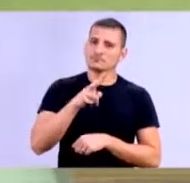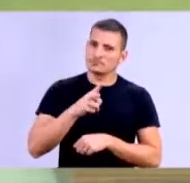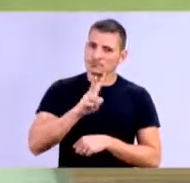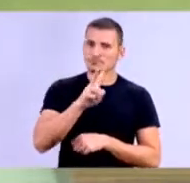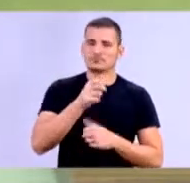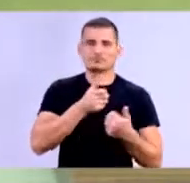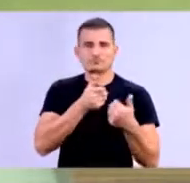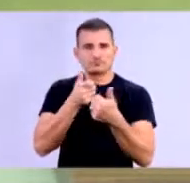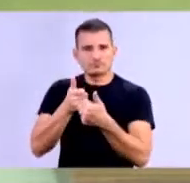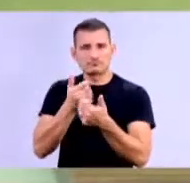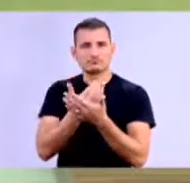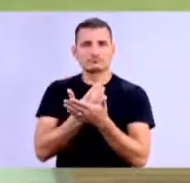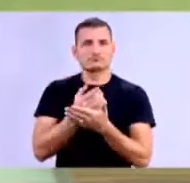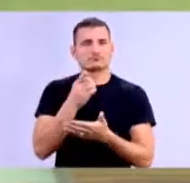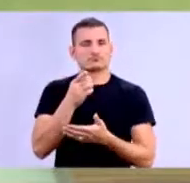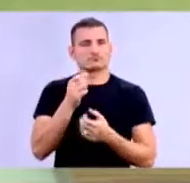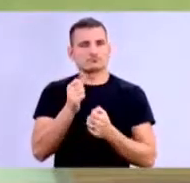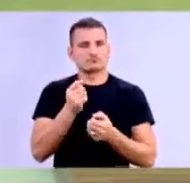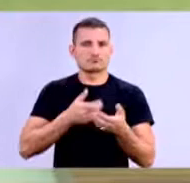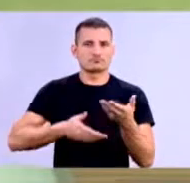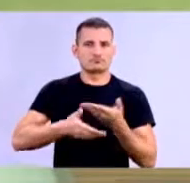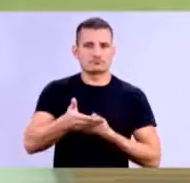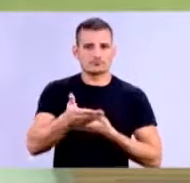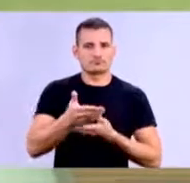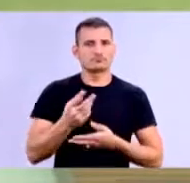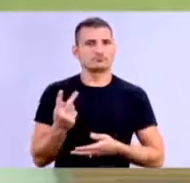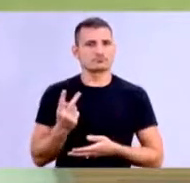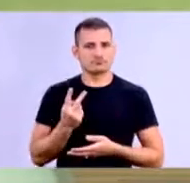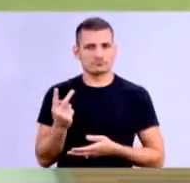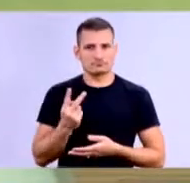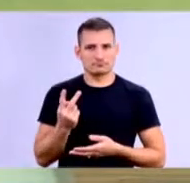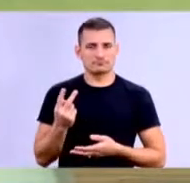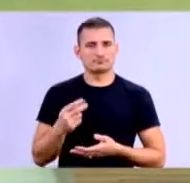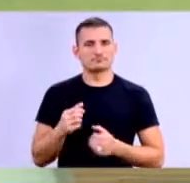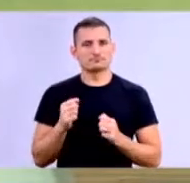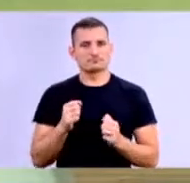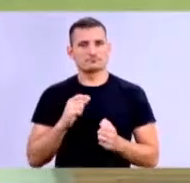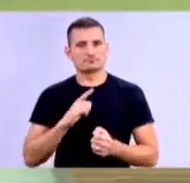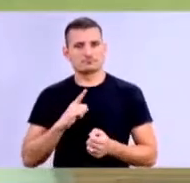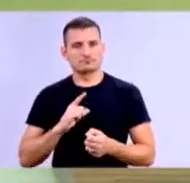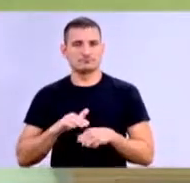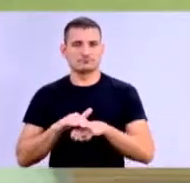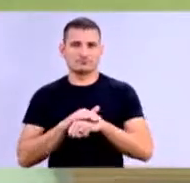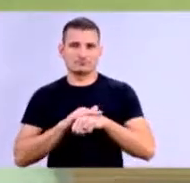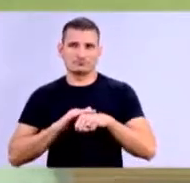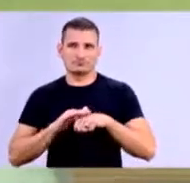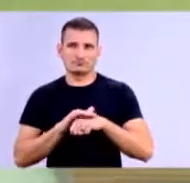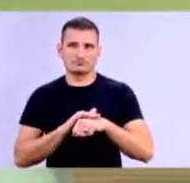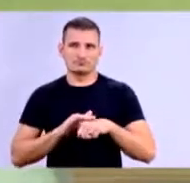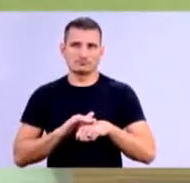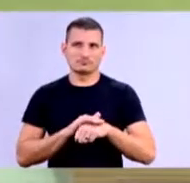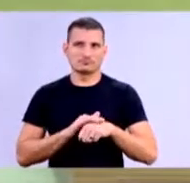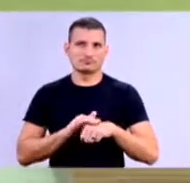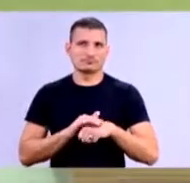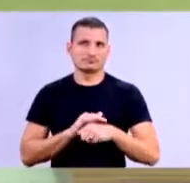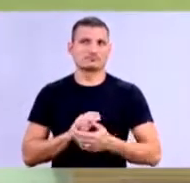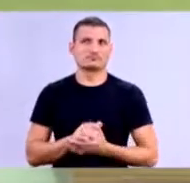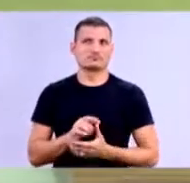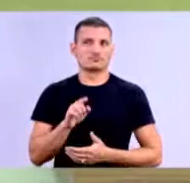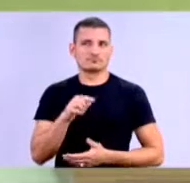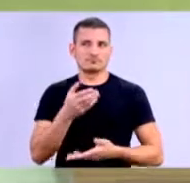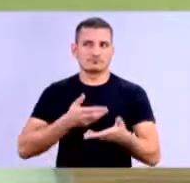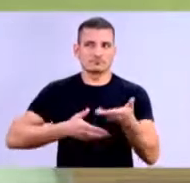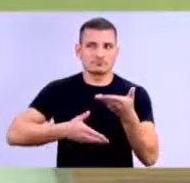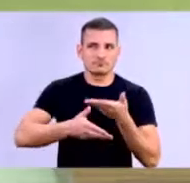você possa interagir conosco, para que nós possamos ter essa conversa, né? Esse